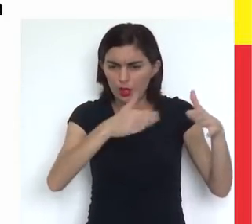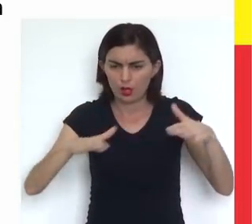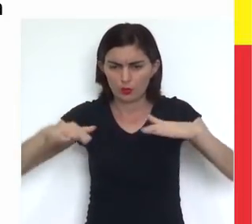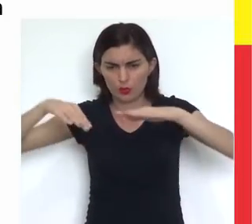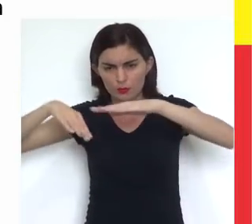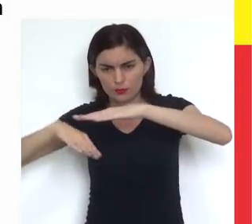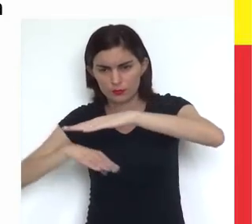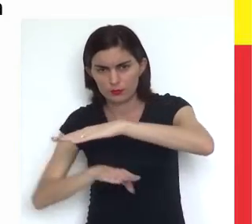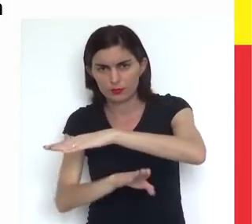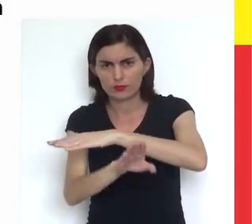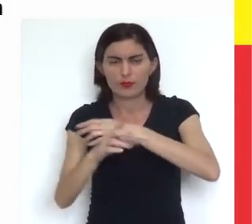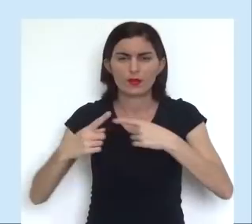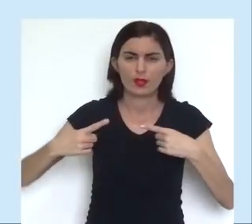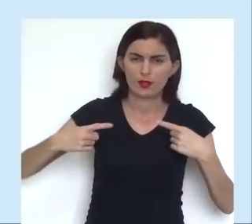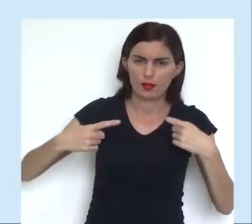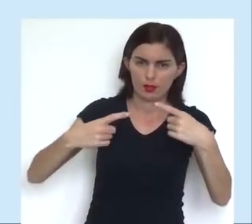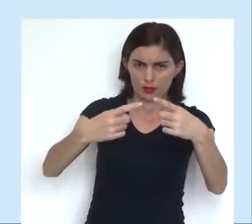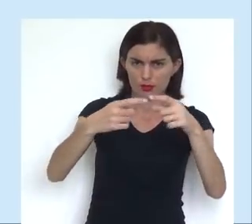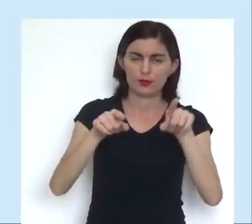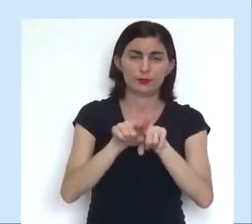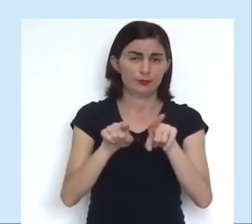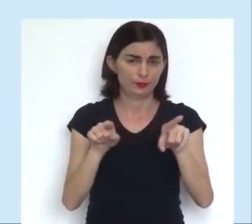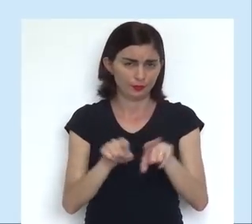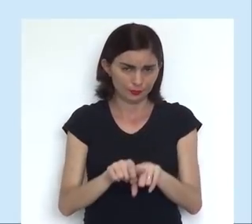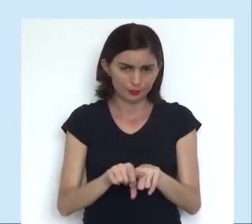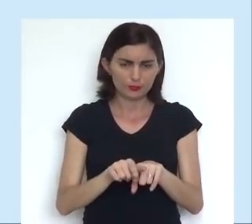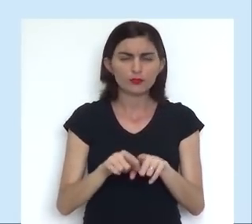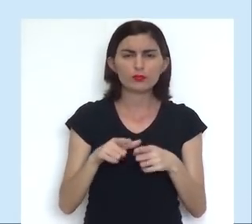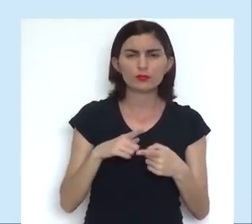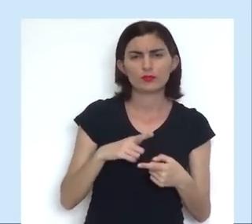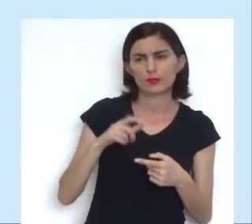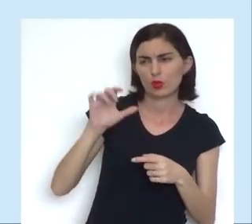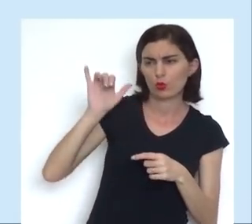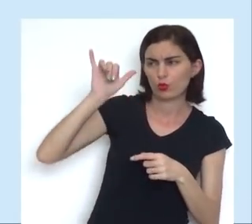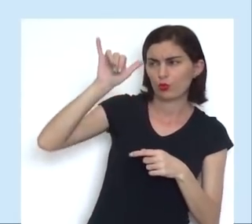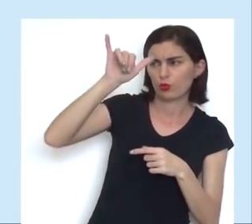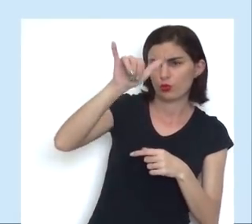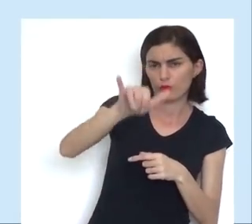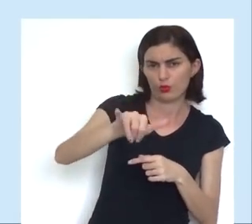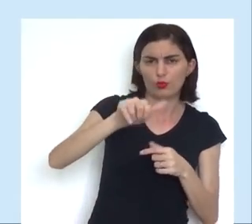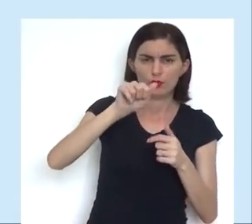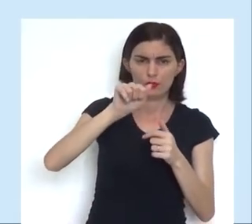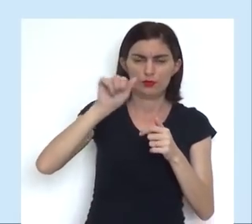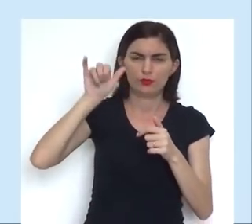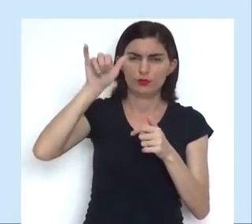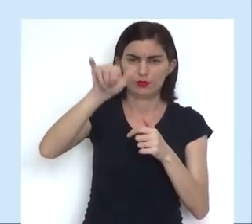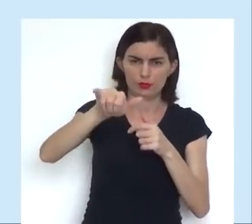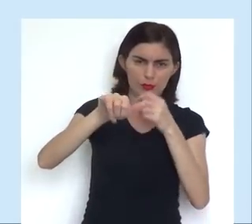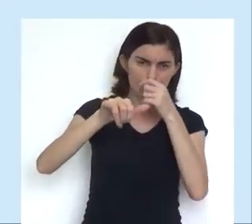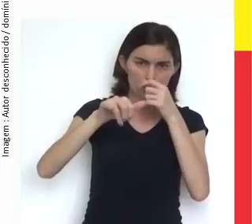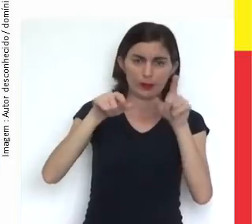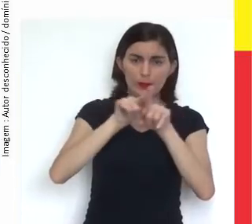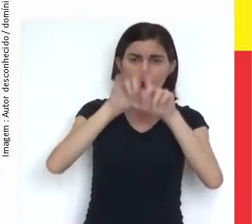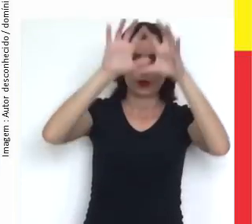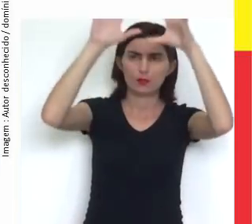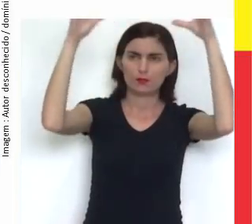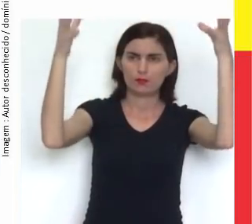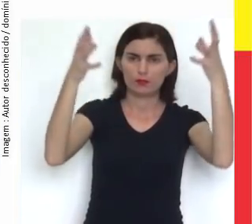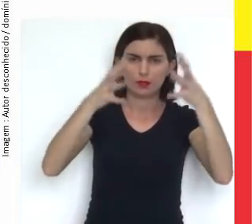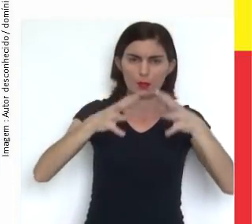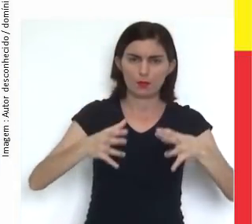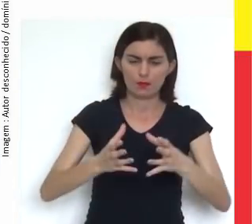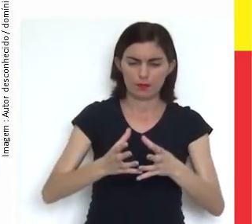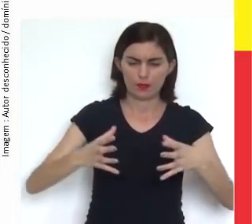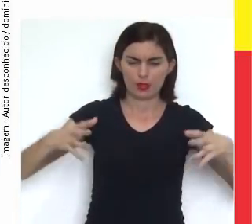submarino como um meio de guerra. Tá? Falando um pouquinho sobre o meio de transporte aéreo, a gente vai ver um pouquinho sobre o balão. Tá? Então, o